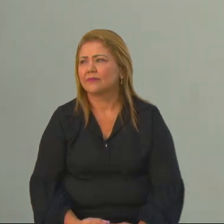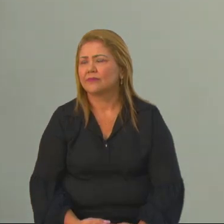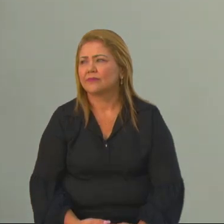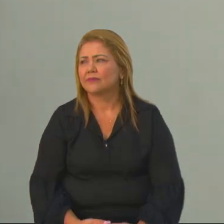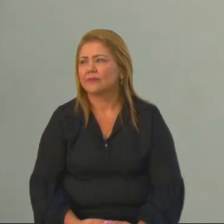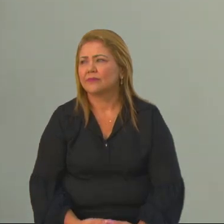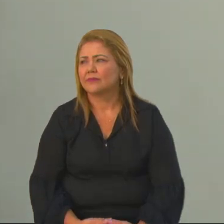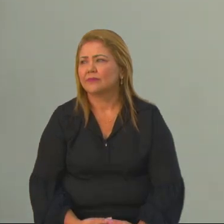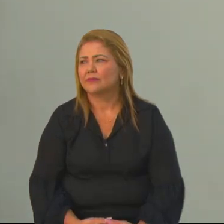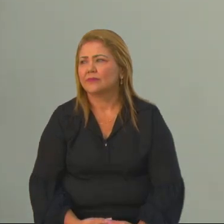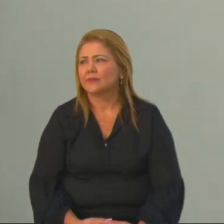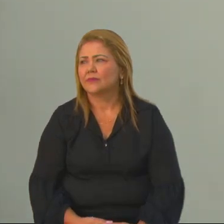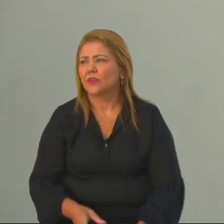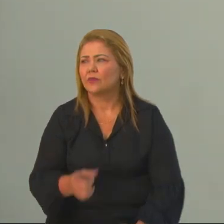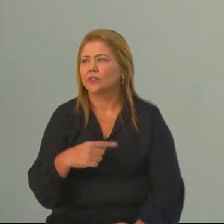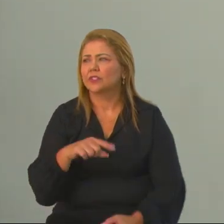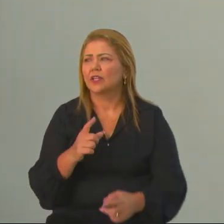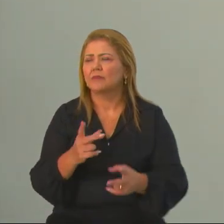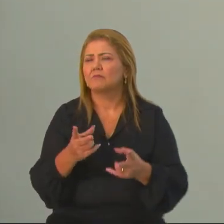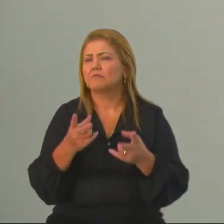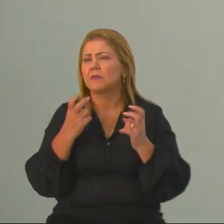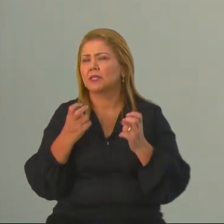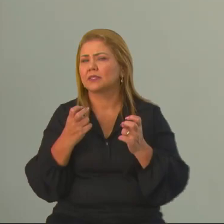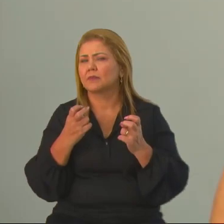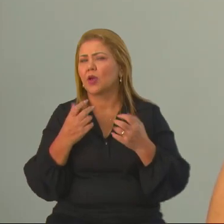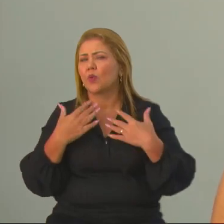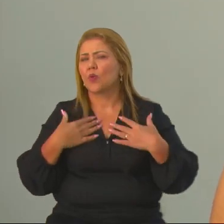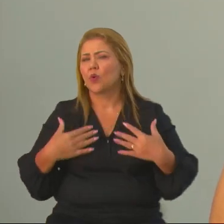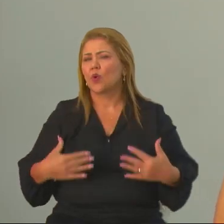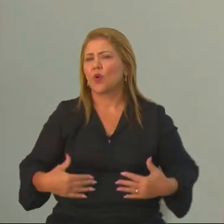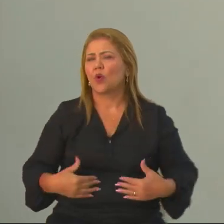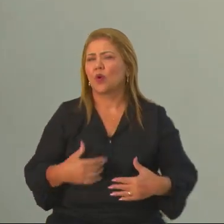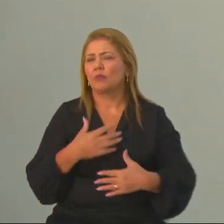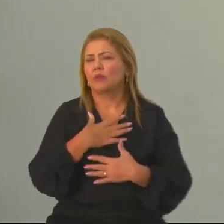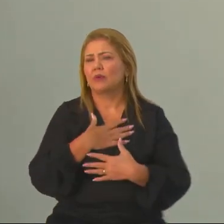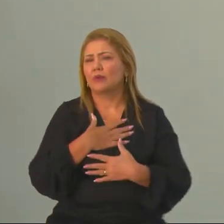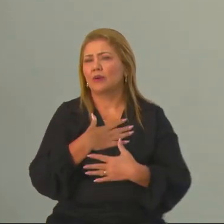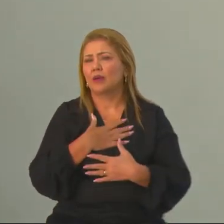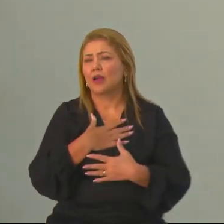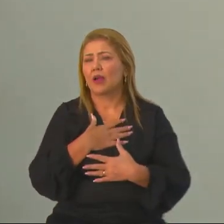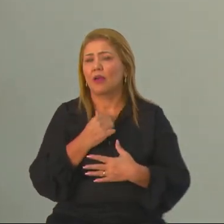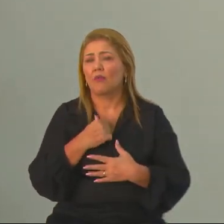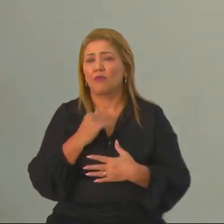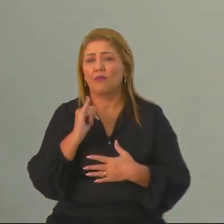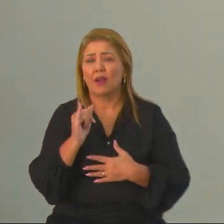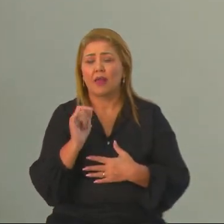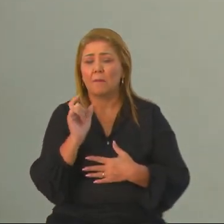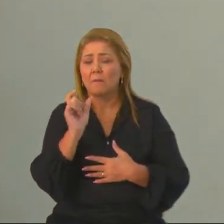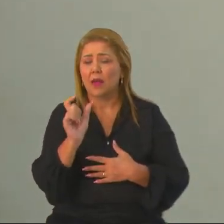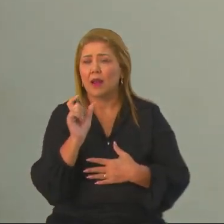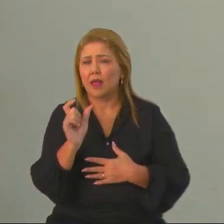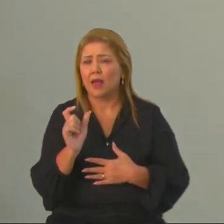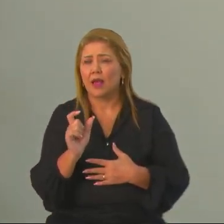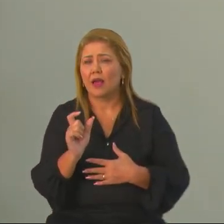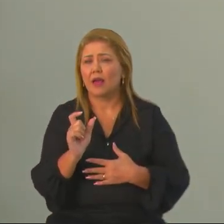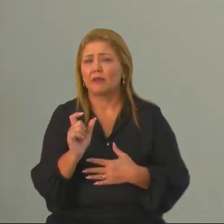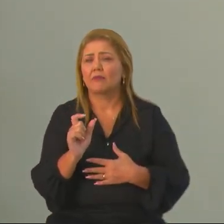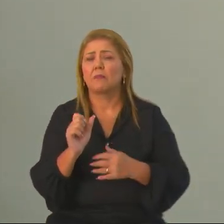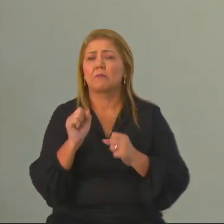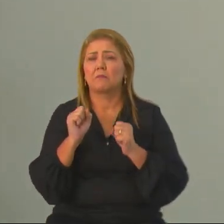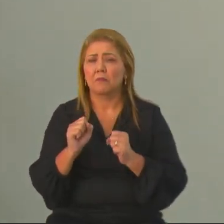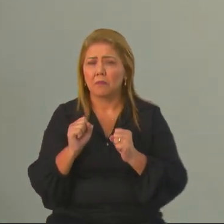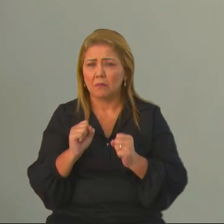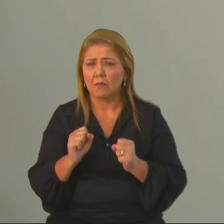Vocês estão lendo o que o meu corpo disse. Porque o que eu falei com as palavras foi... O que eu disse com as